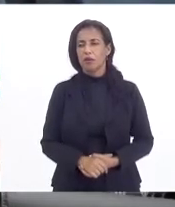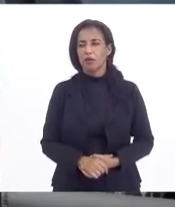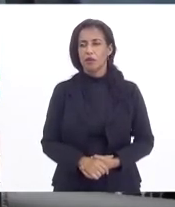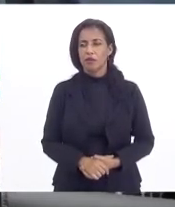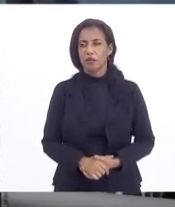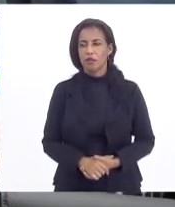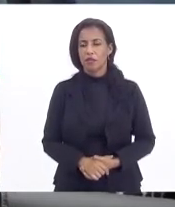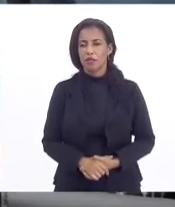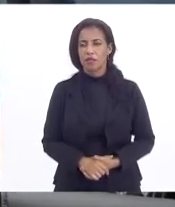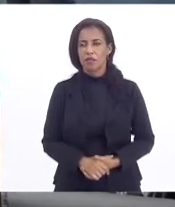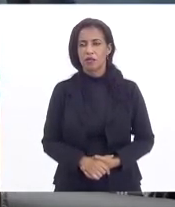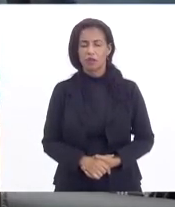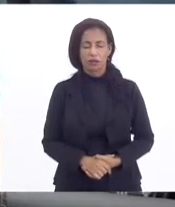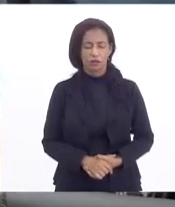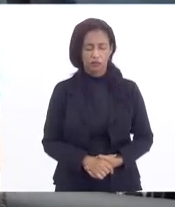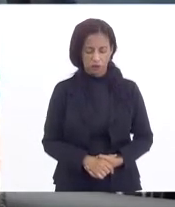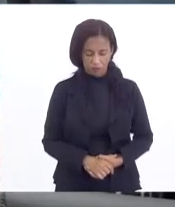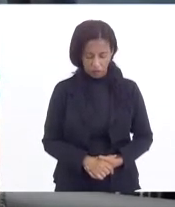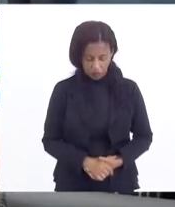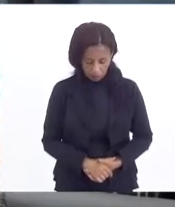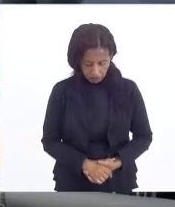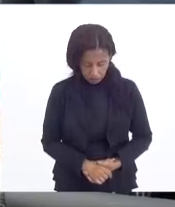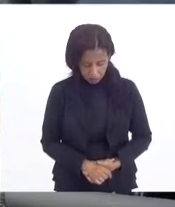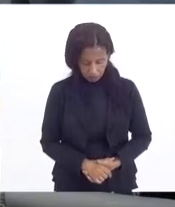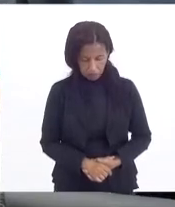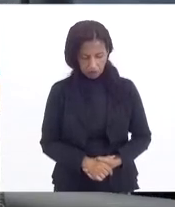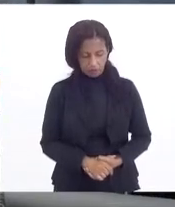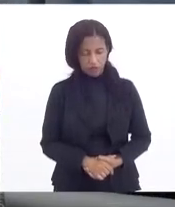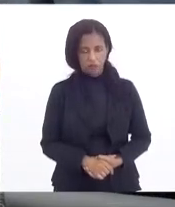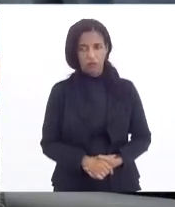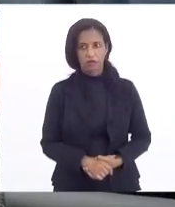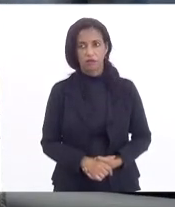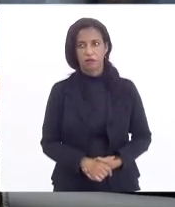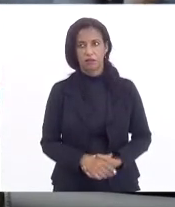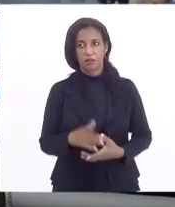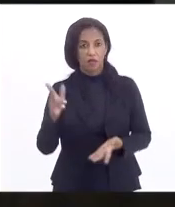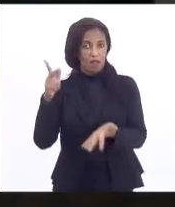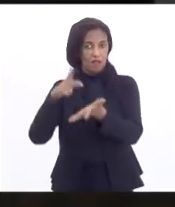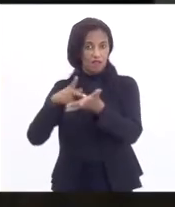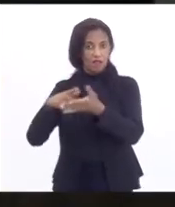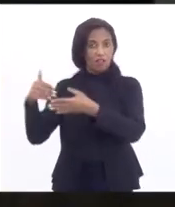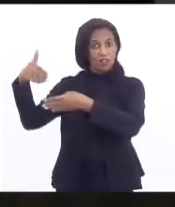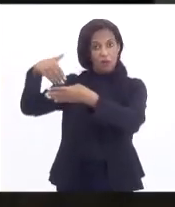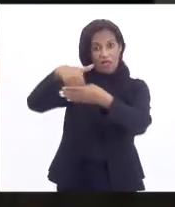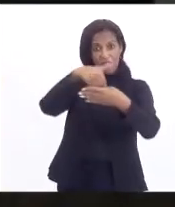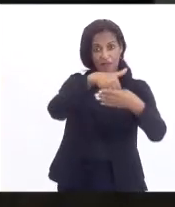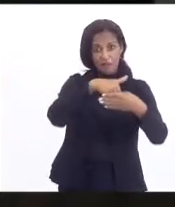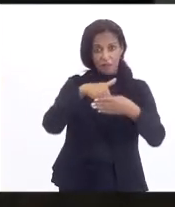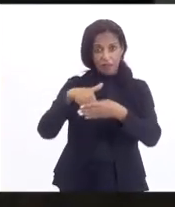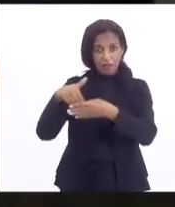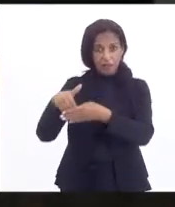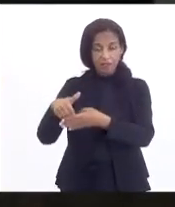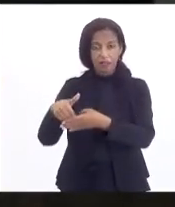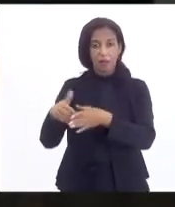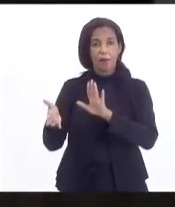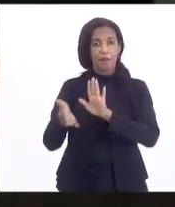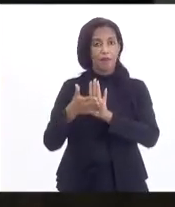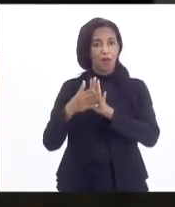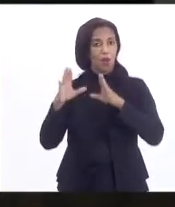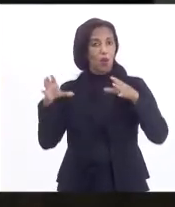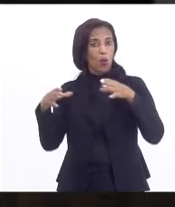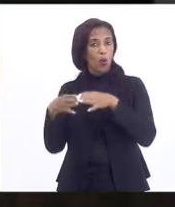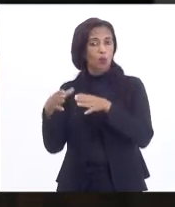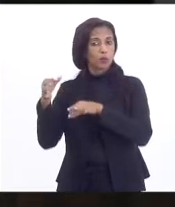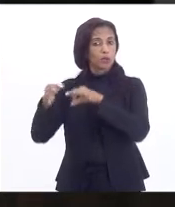Sem som, Mink. Na verdade, estamos em procedimento de votação. Então, em votação, parecer da Comissão de